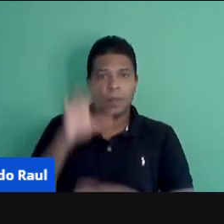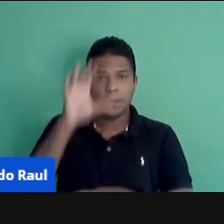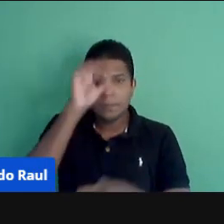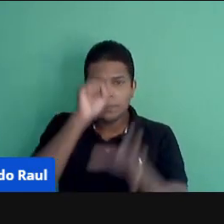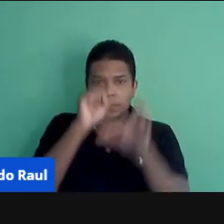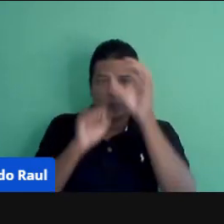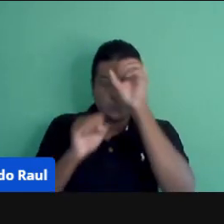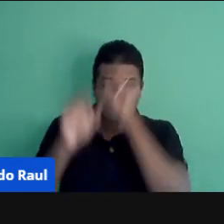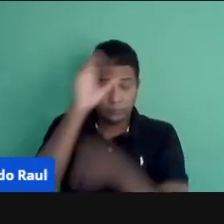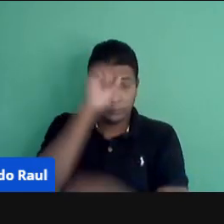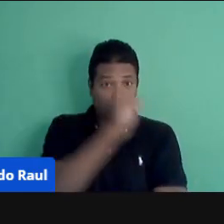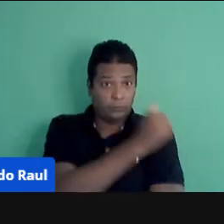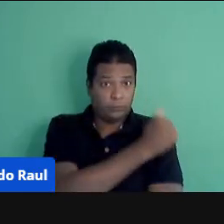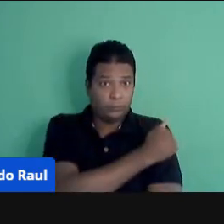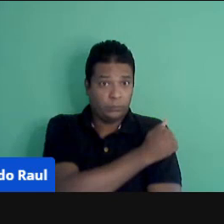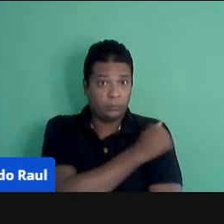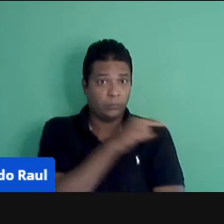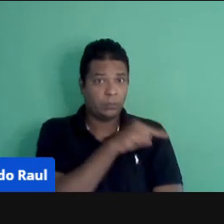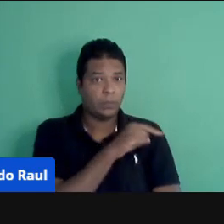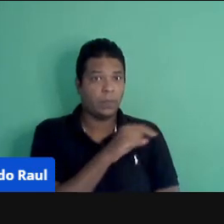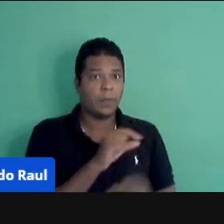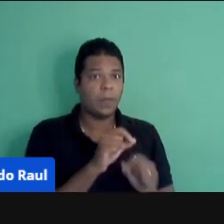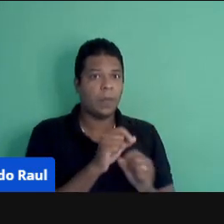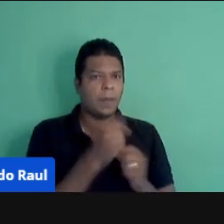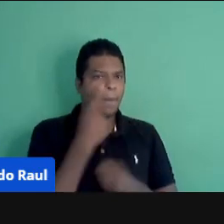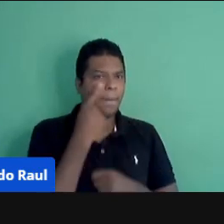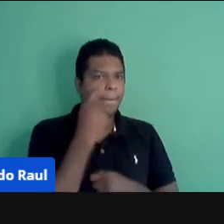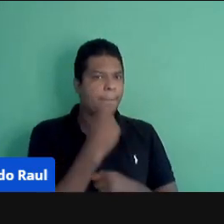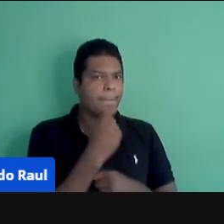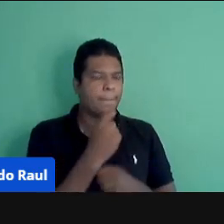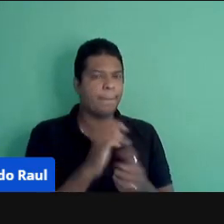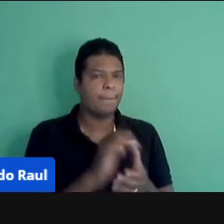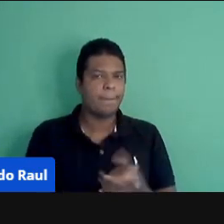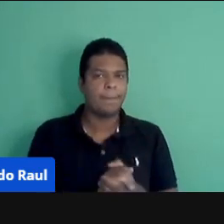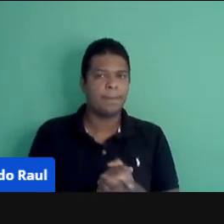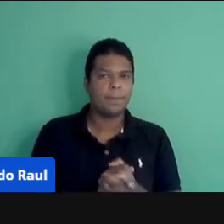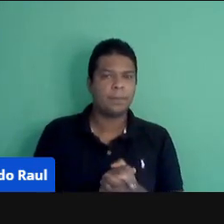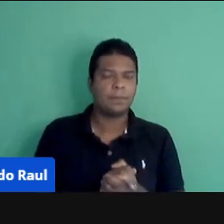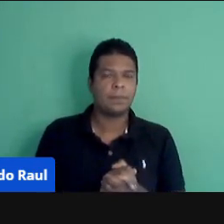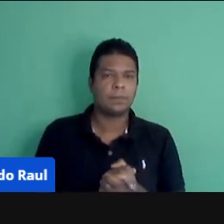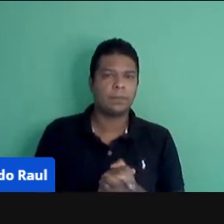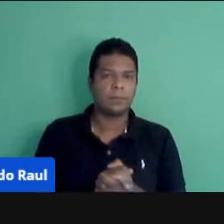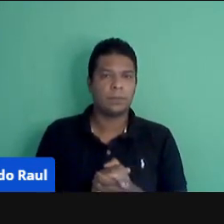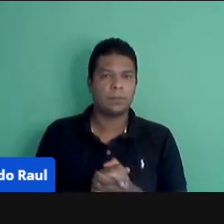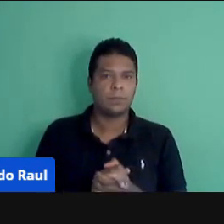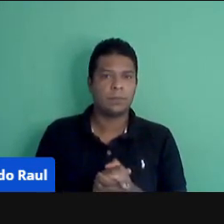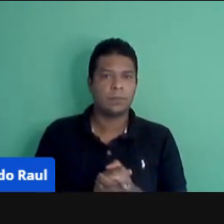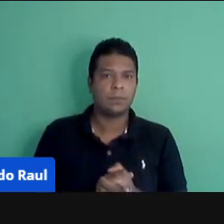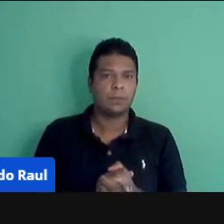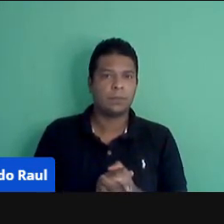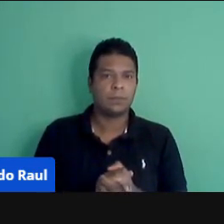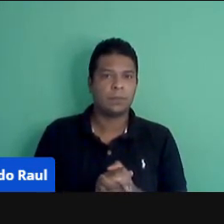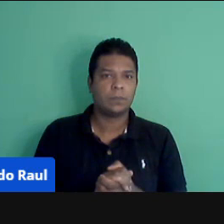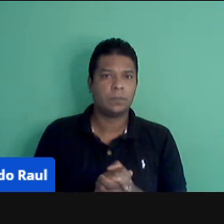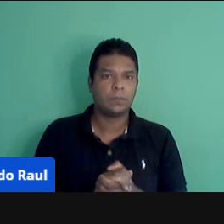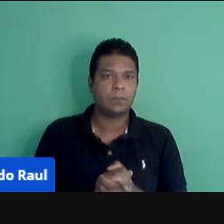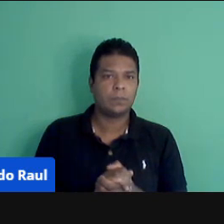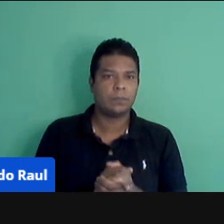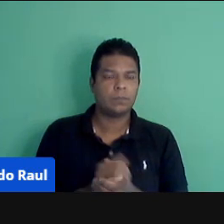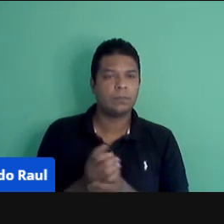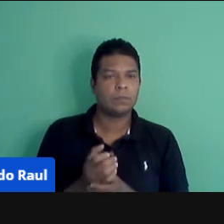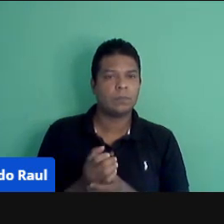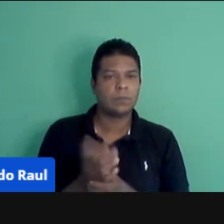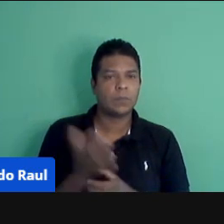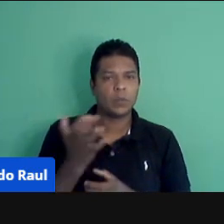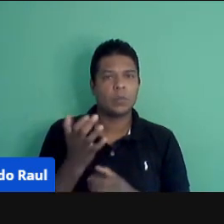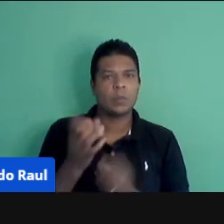desses alunos, ou o que vocês têm percebido de efeito nessa aprendizagem. Enfim, eu queria que vocês tentassem